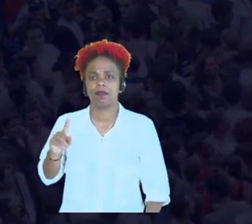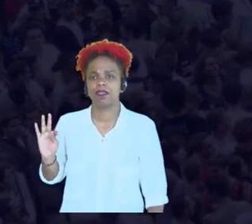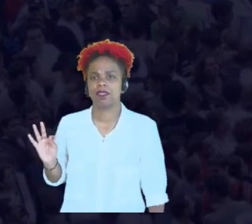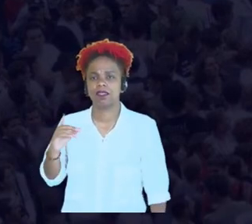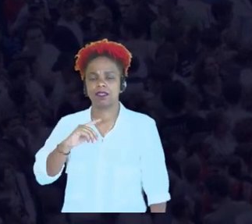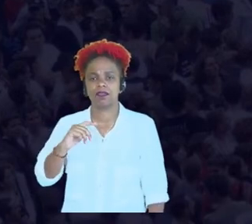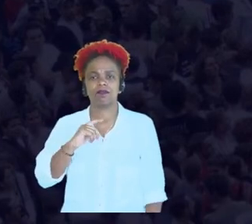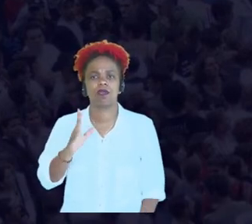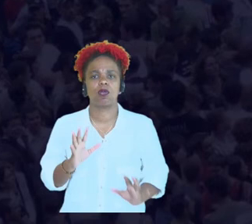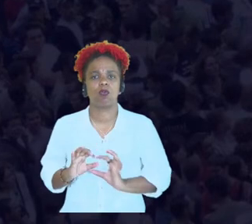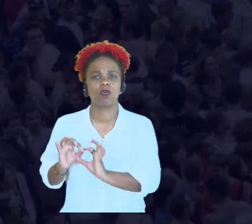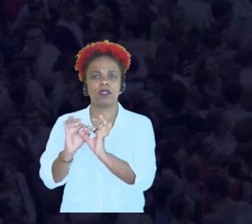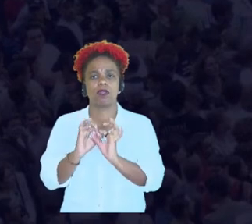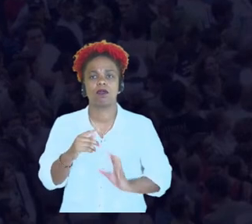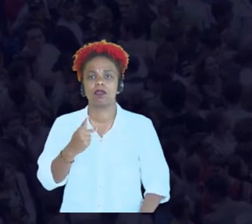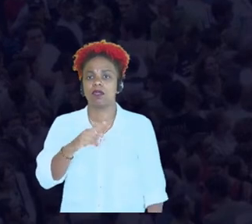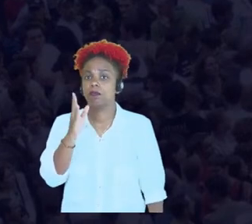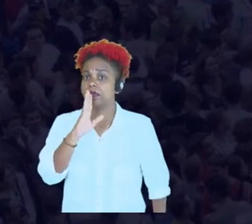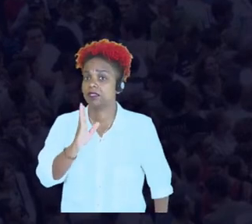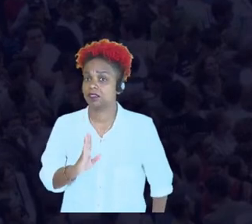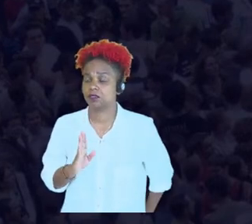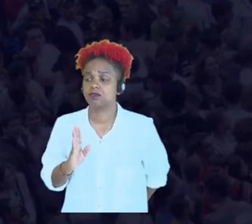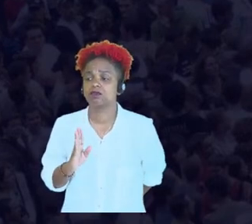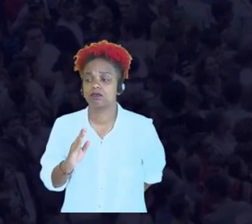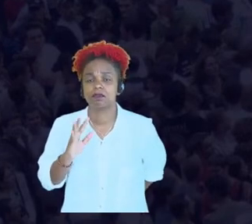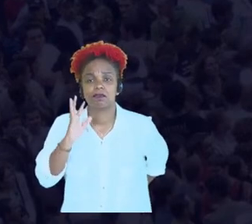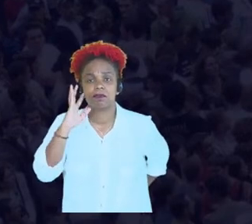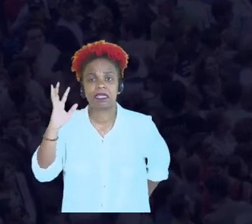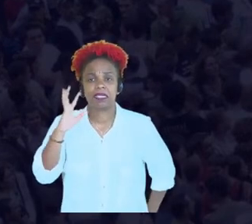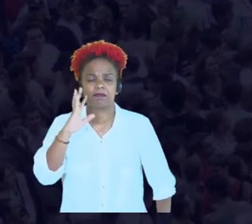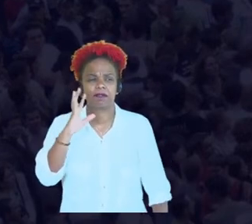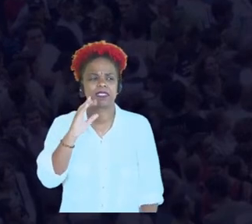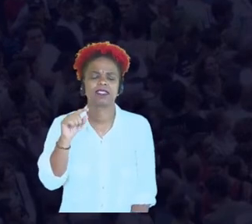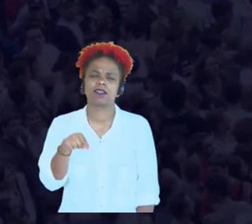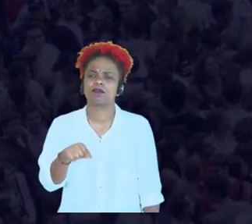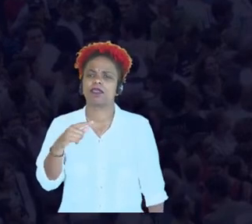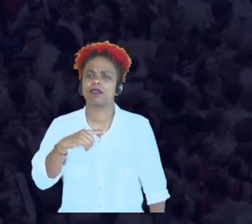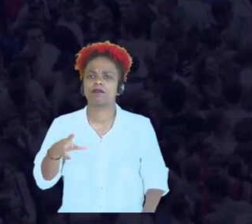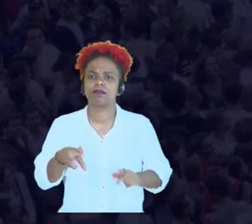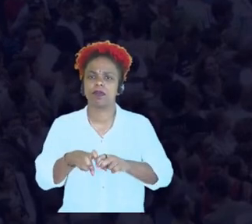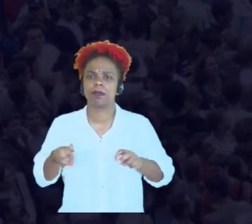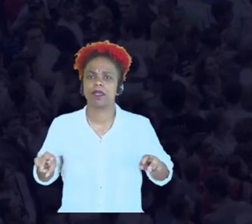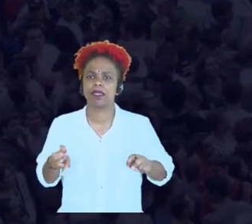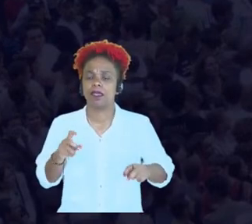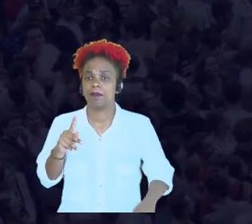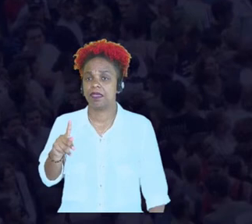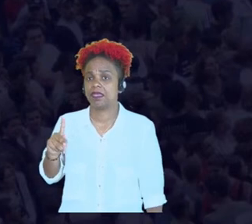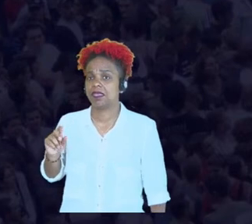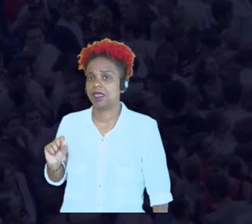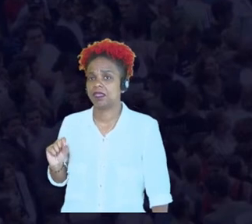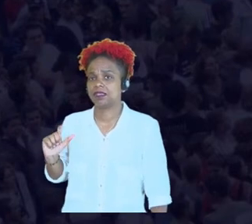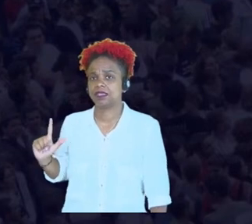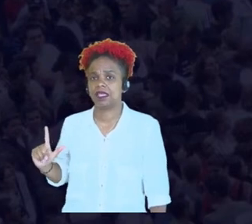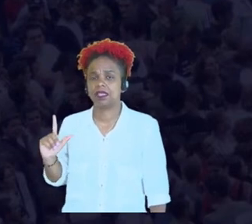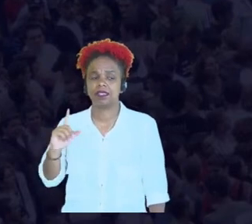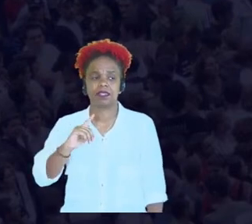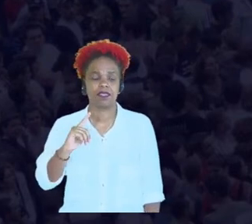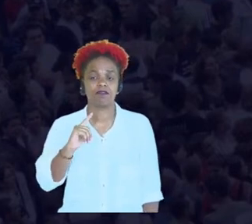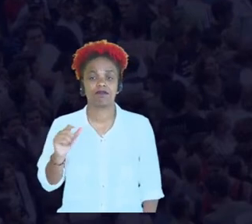União Brasil, né, que, mesmo pensando na bancada anterior do PSL e